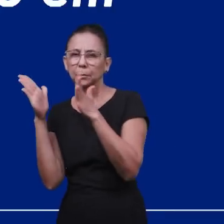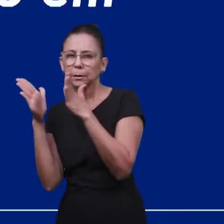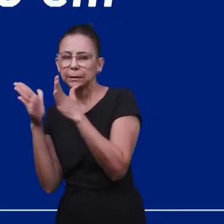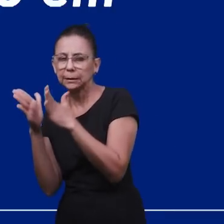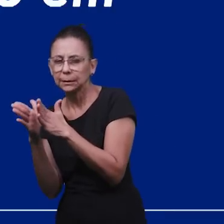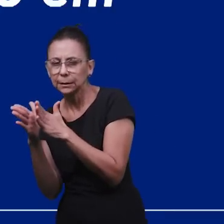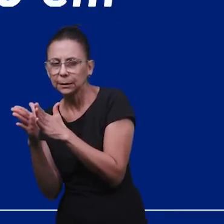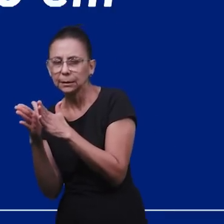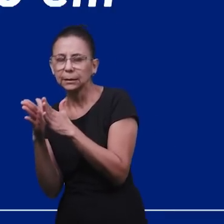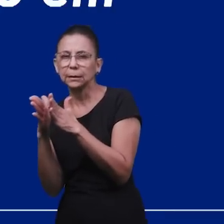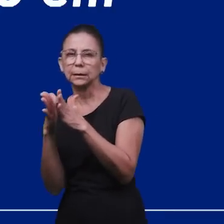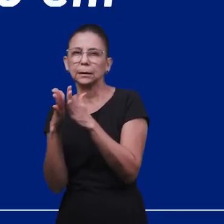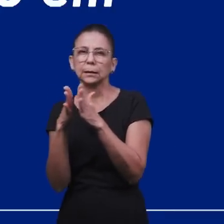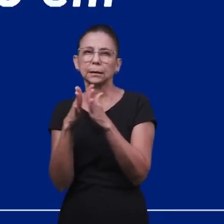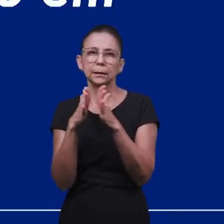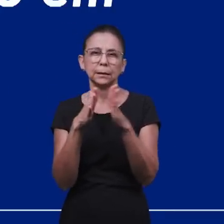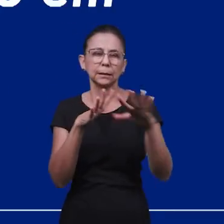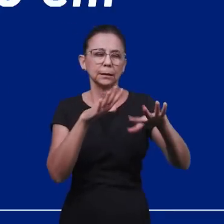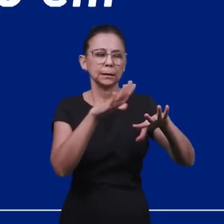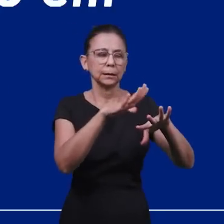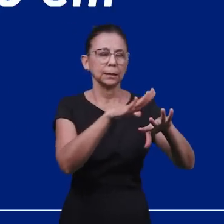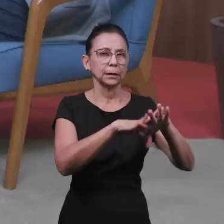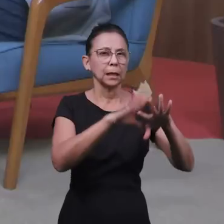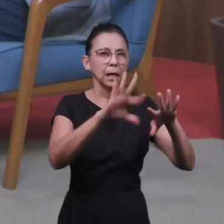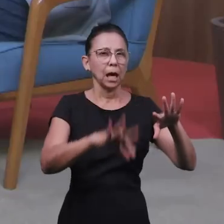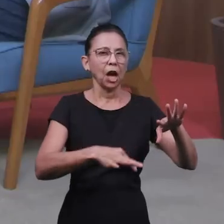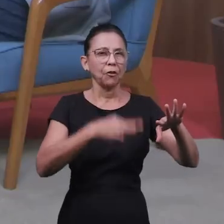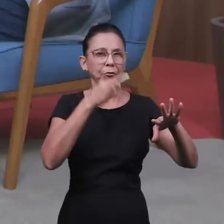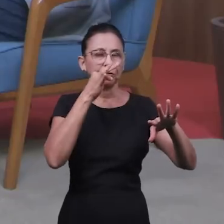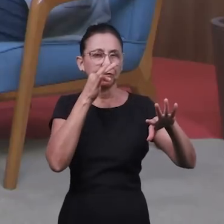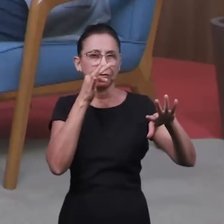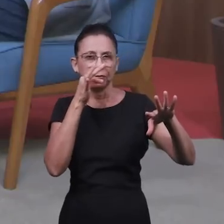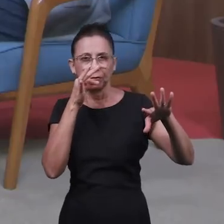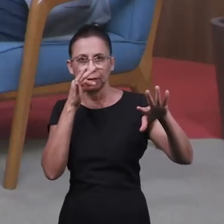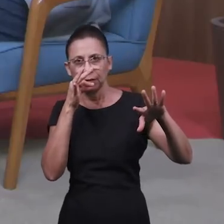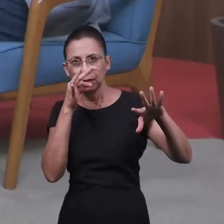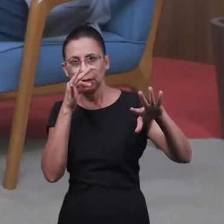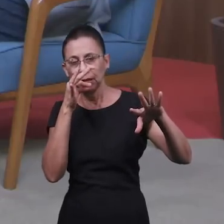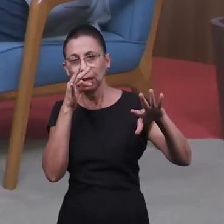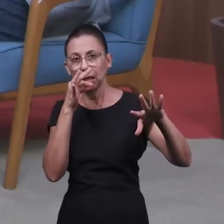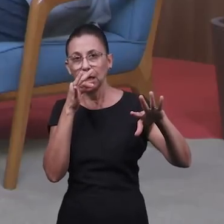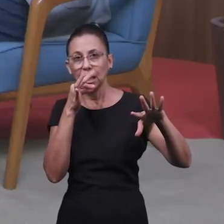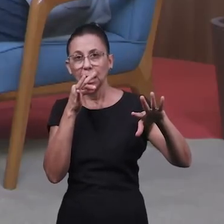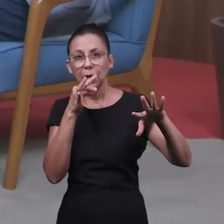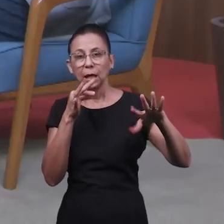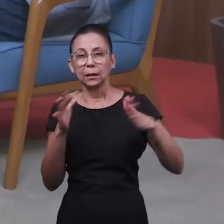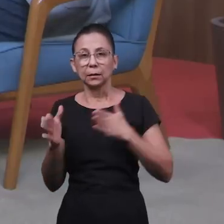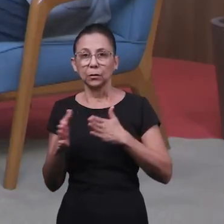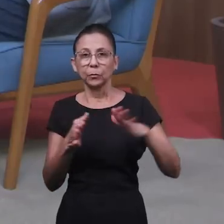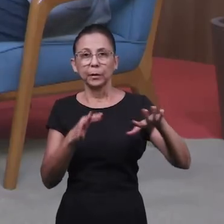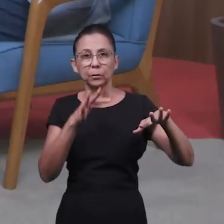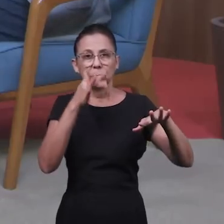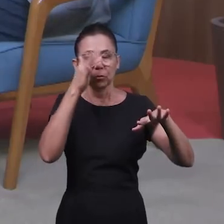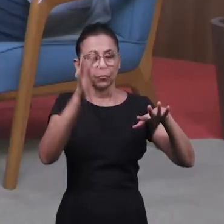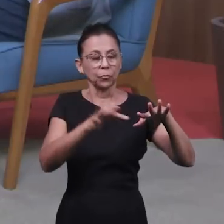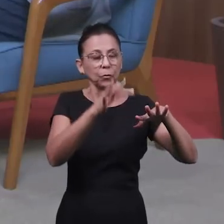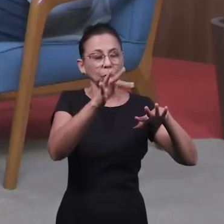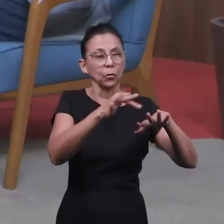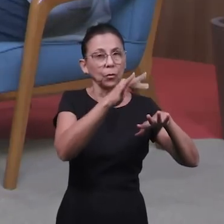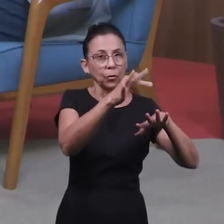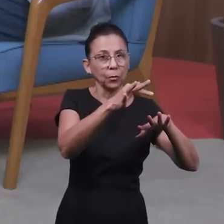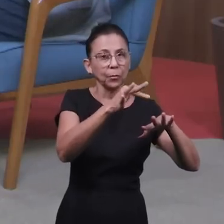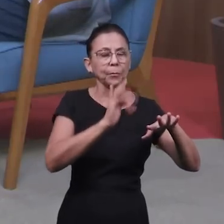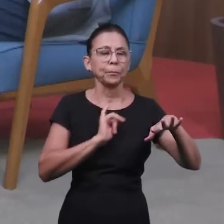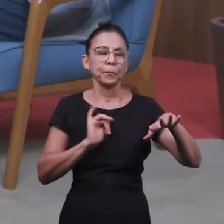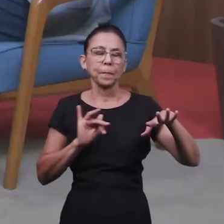vinhas estão em flor. E aí, qual a relação que a gente pode fazer de um texto com outros